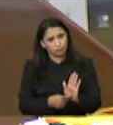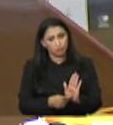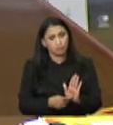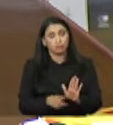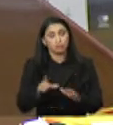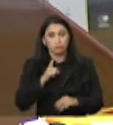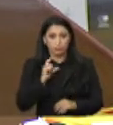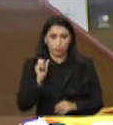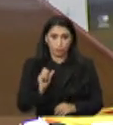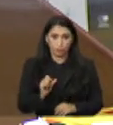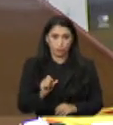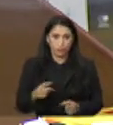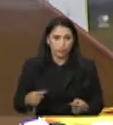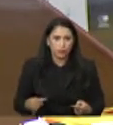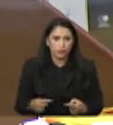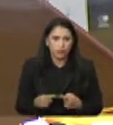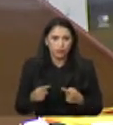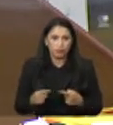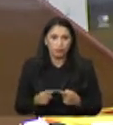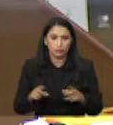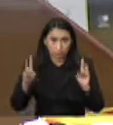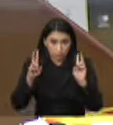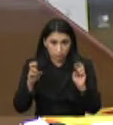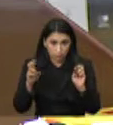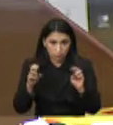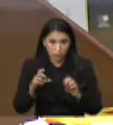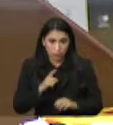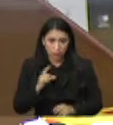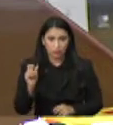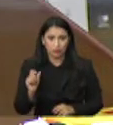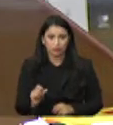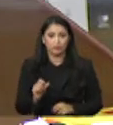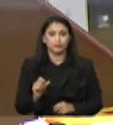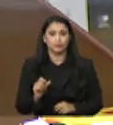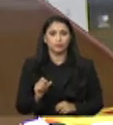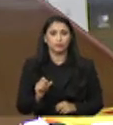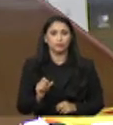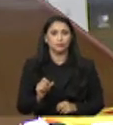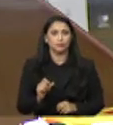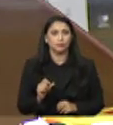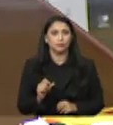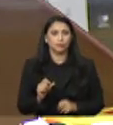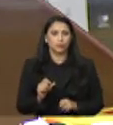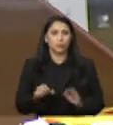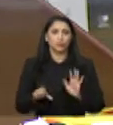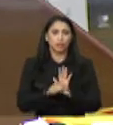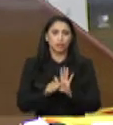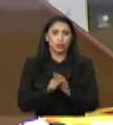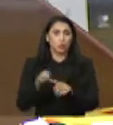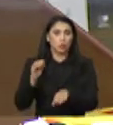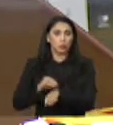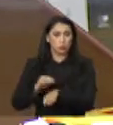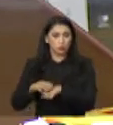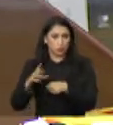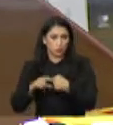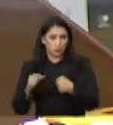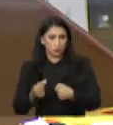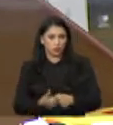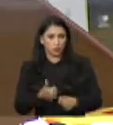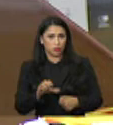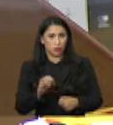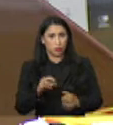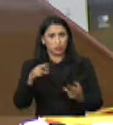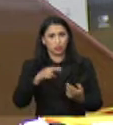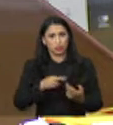caso de abolitio criminis conforme Ampla doutrina sobre o assunto e quer enquadrado como ato de improbidade administrativa culposo o artigo 10 e